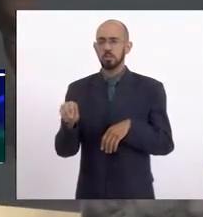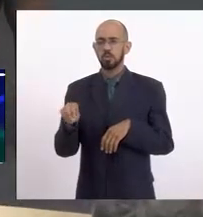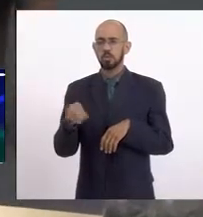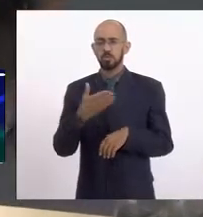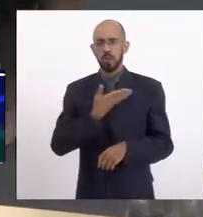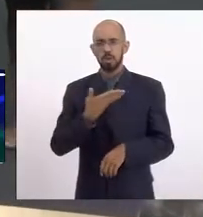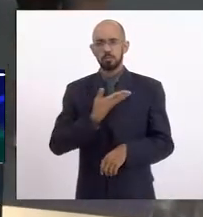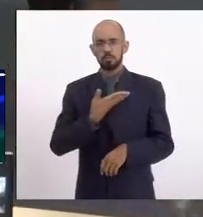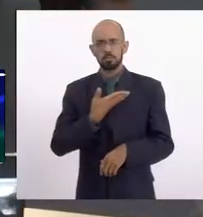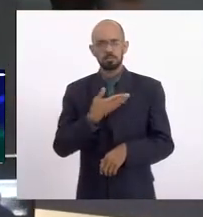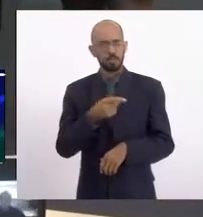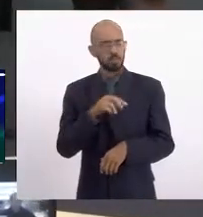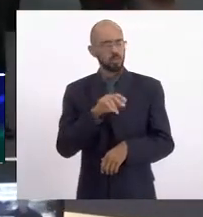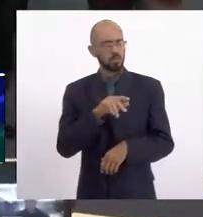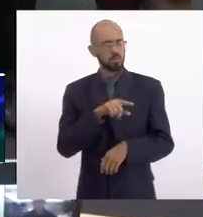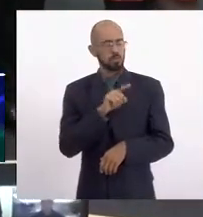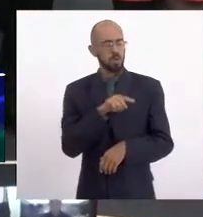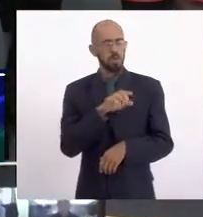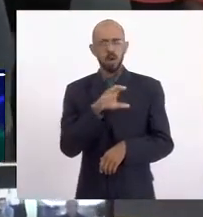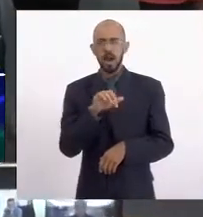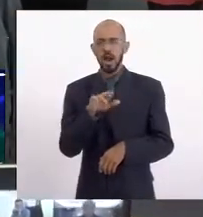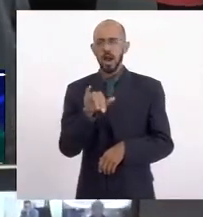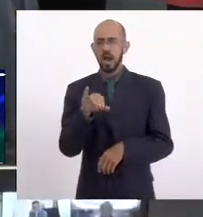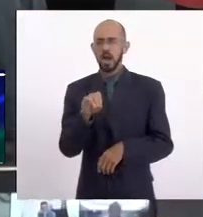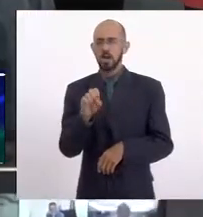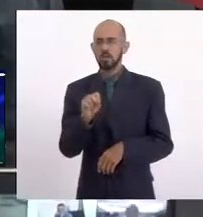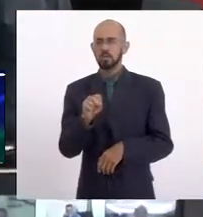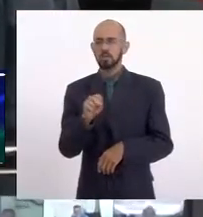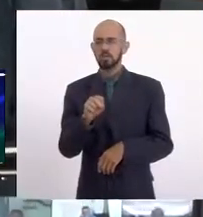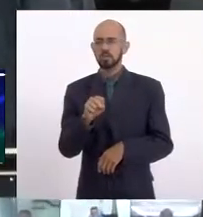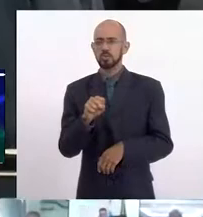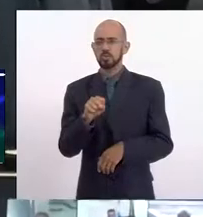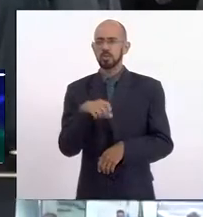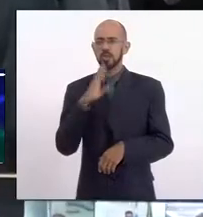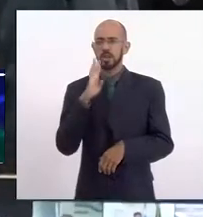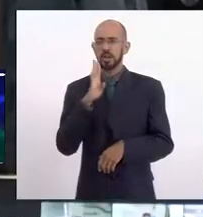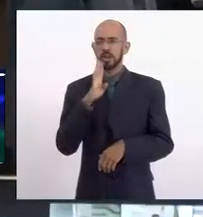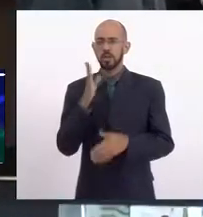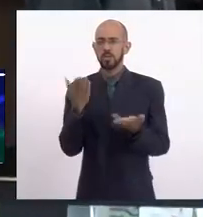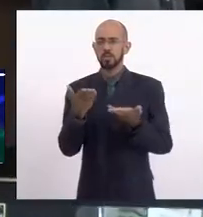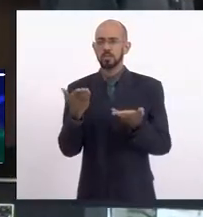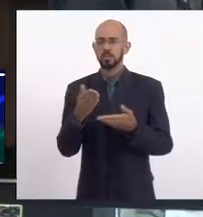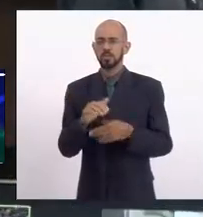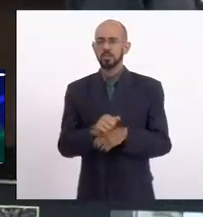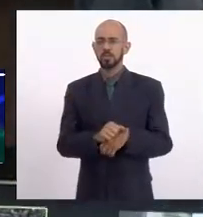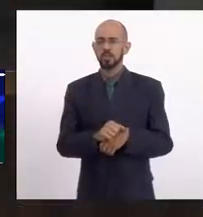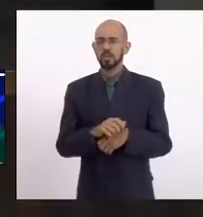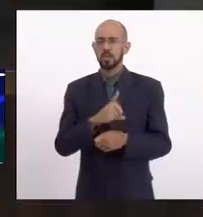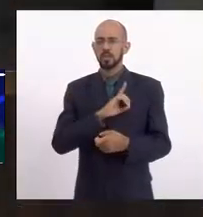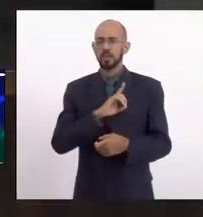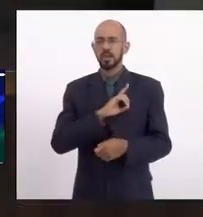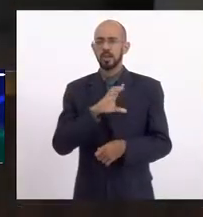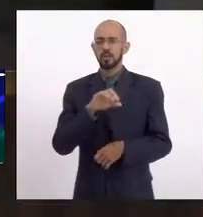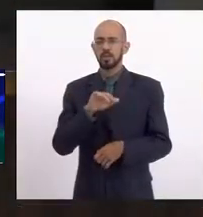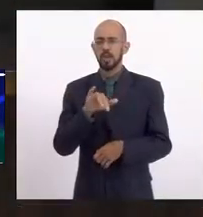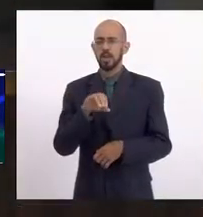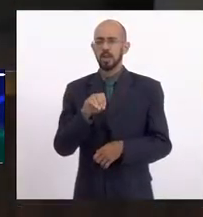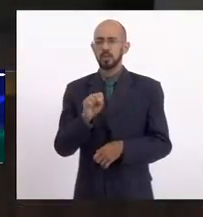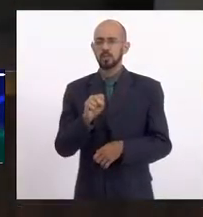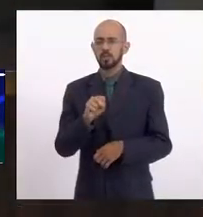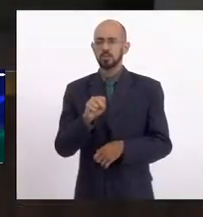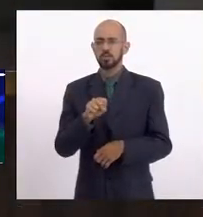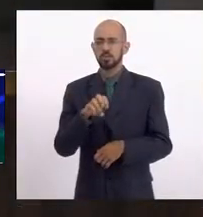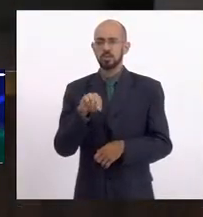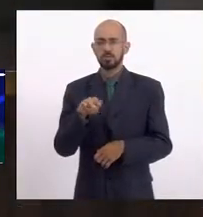Macedo Ah tá bacana hein o deputado delegado Carlos Augusto Márcio Alberto